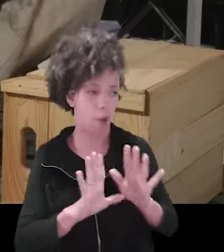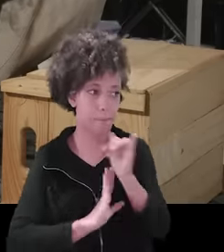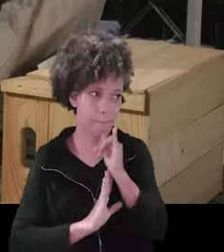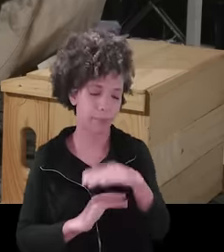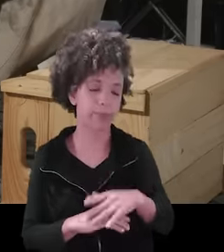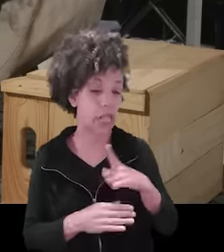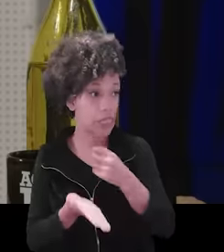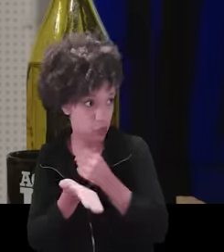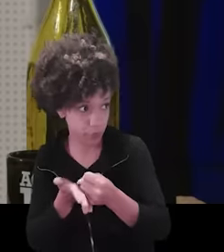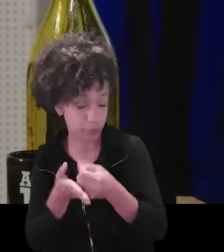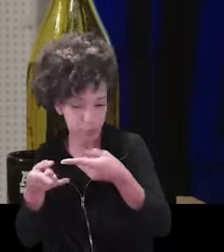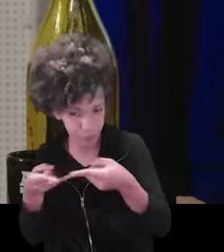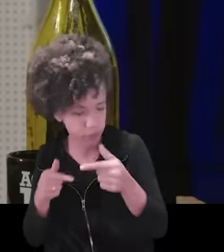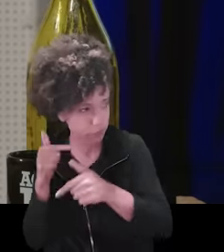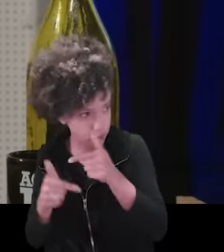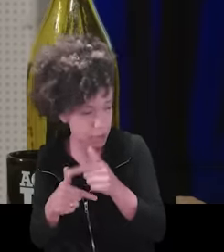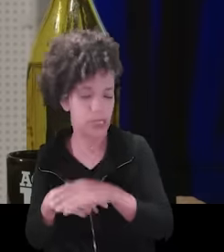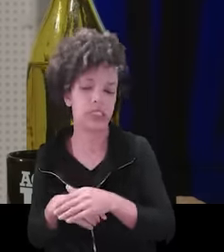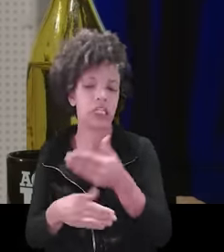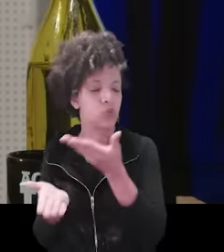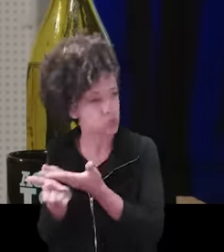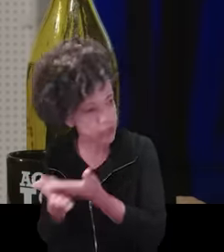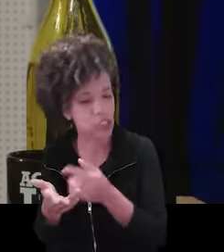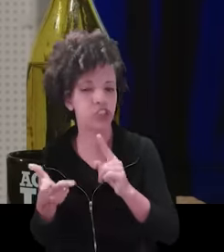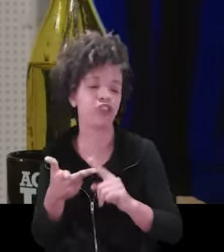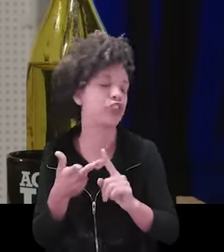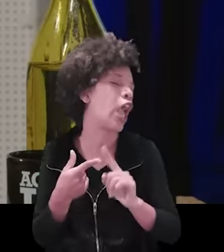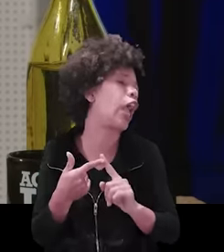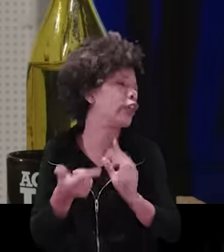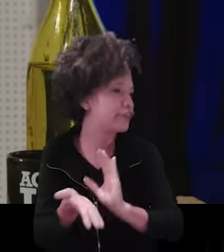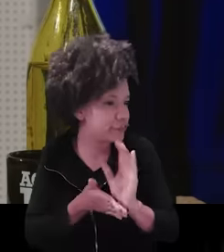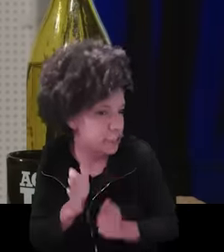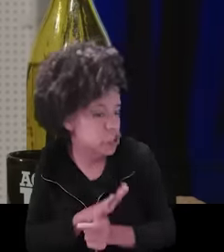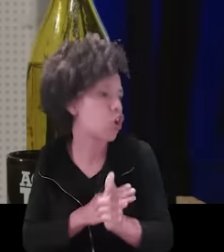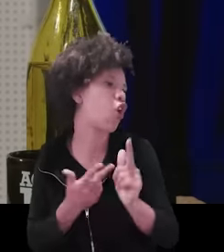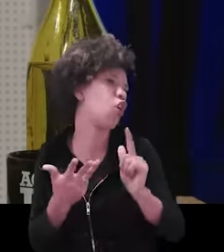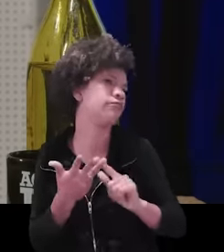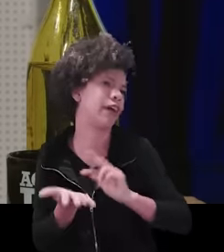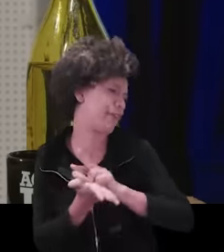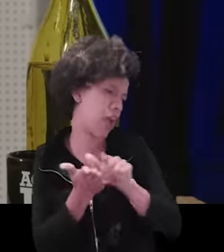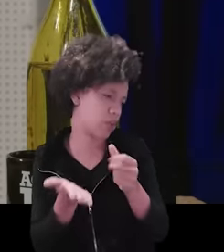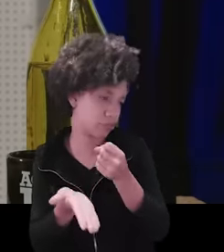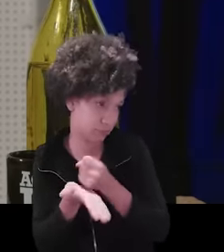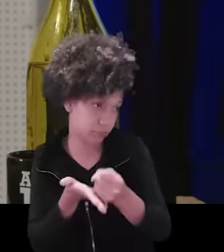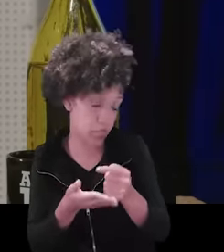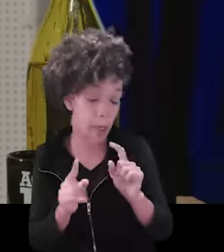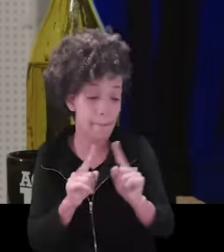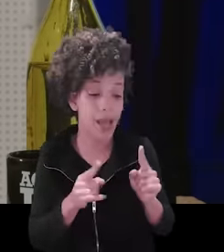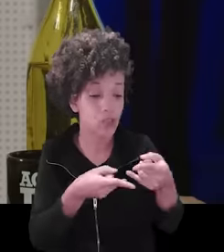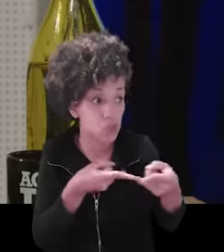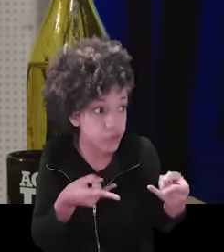meio do caminho assim tem os vistos né que é mês de trabalho visto de estudante visto de investidor tem milhões de vista os